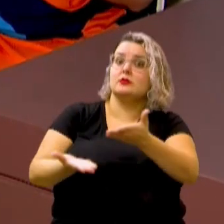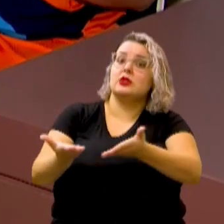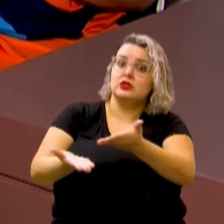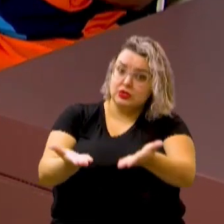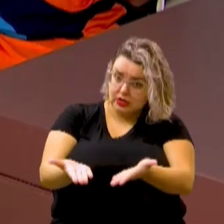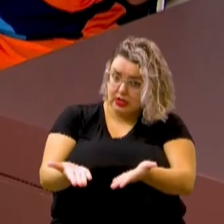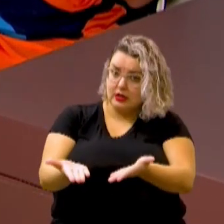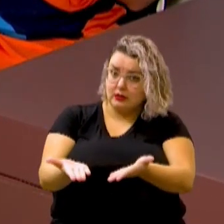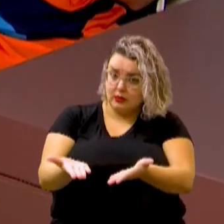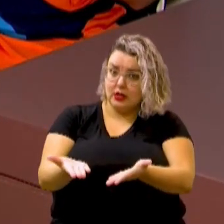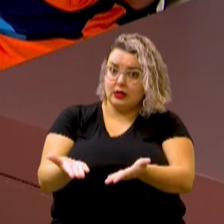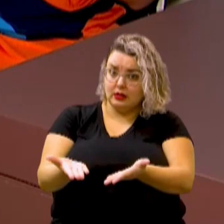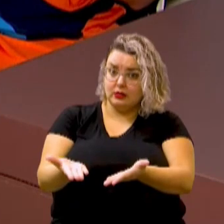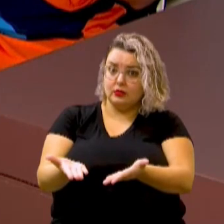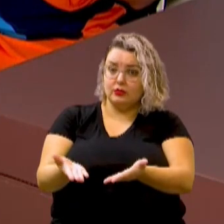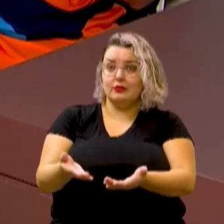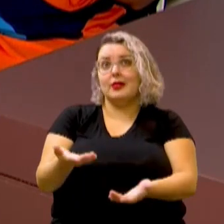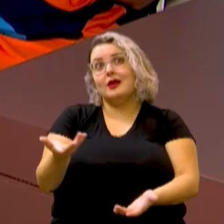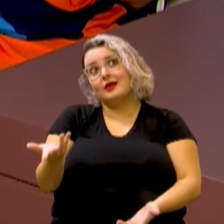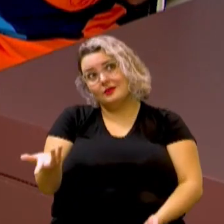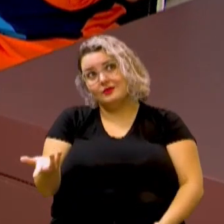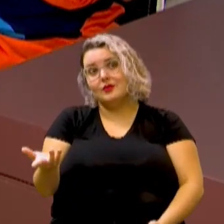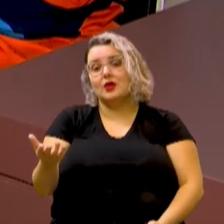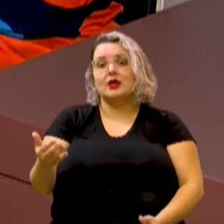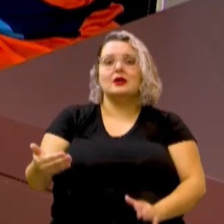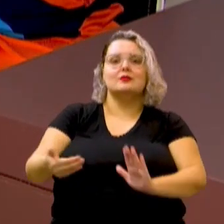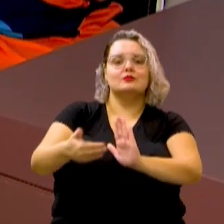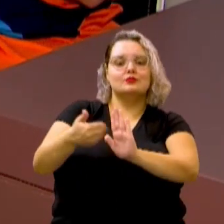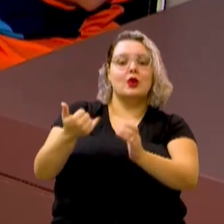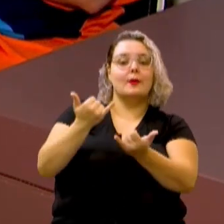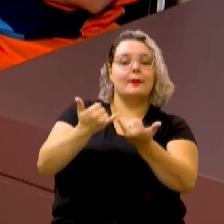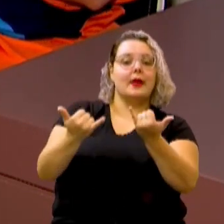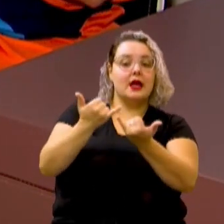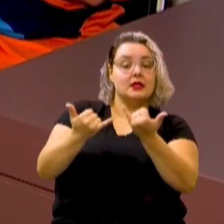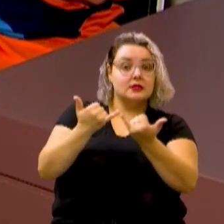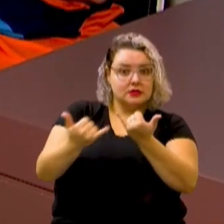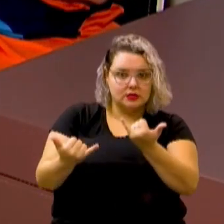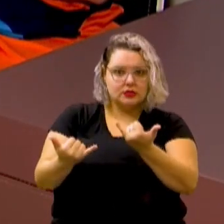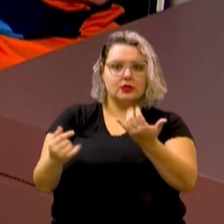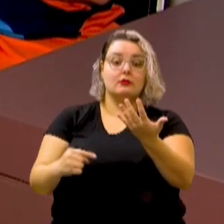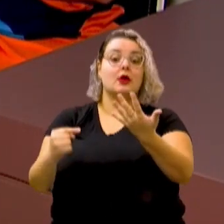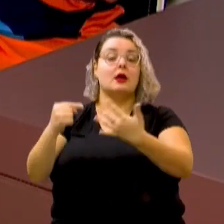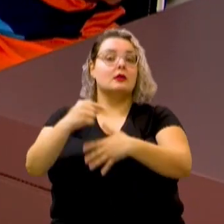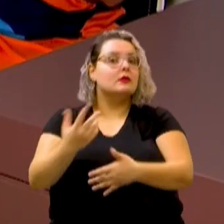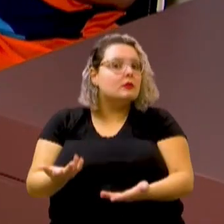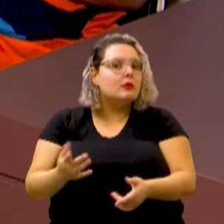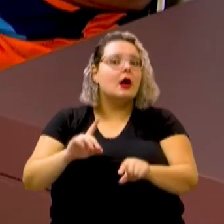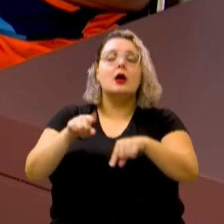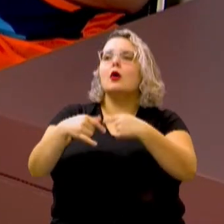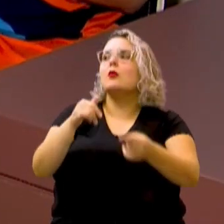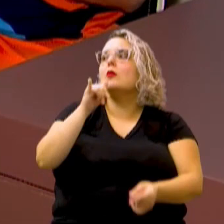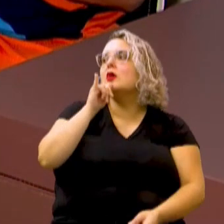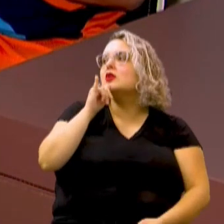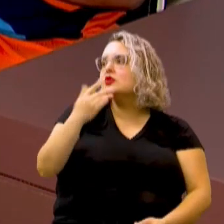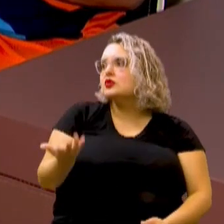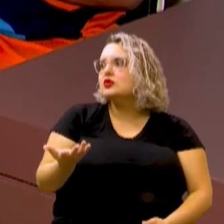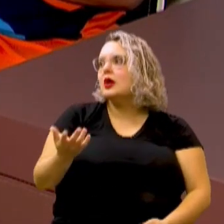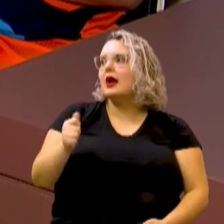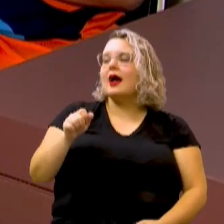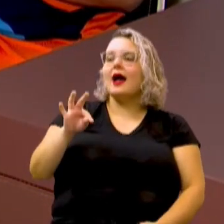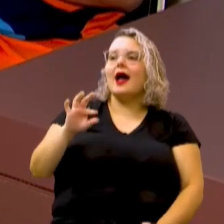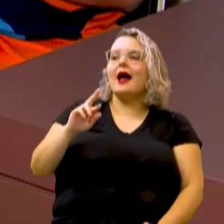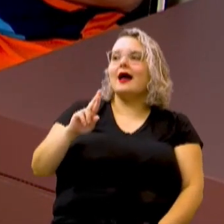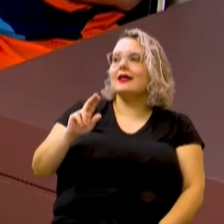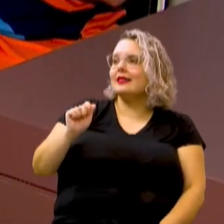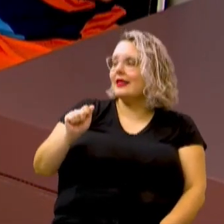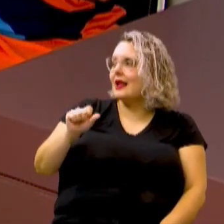de tratamento, ele acaba removendo parcialmente esses compostos, mas outros, por exemplo, a